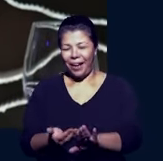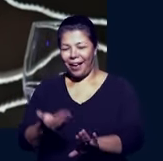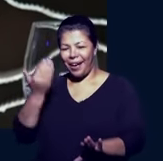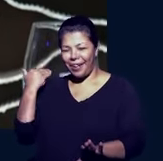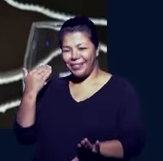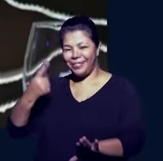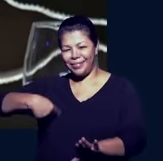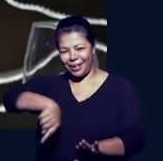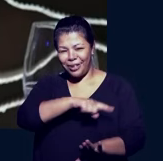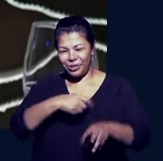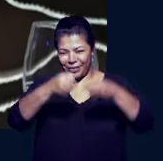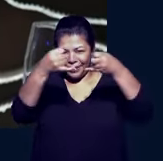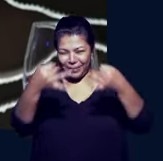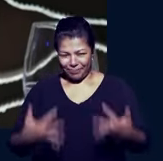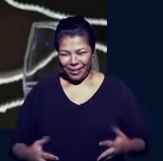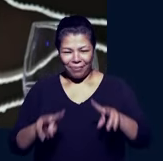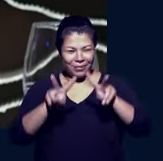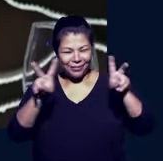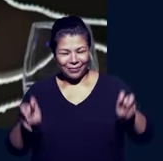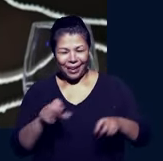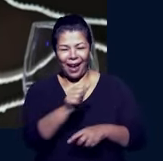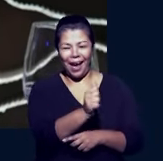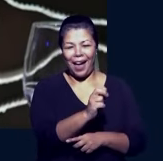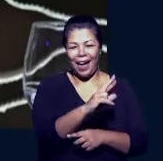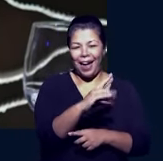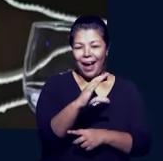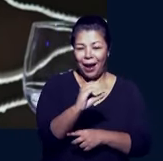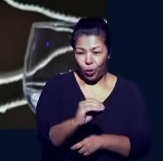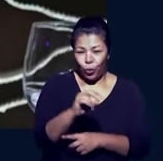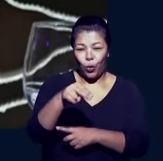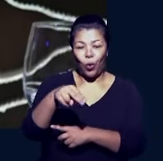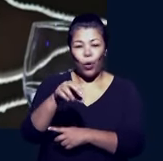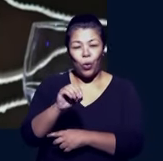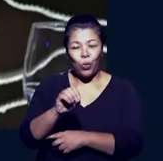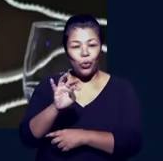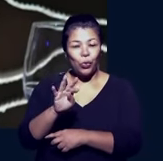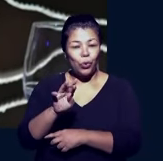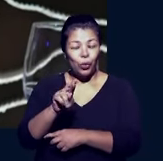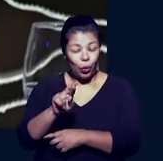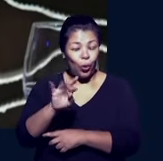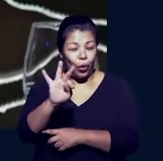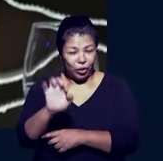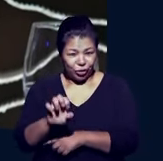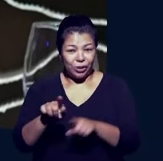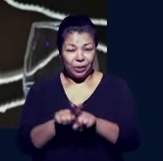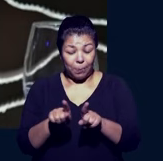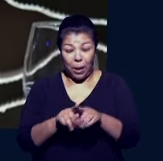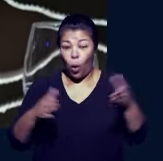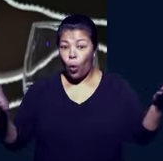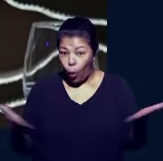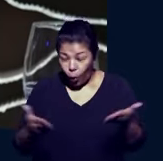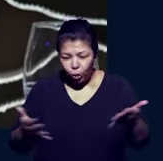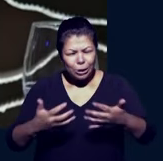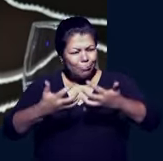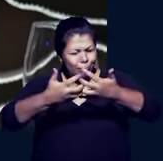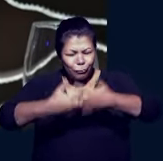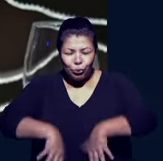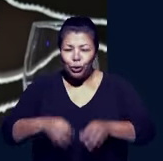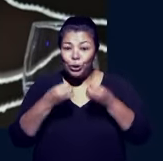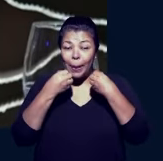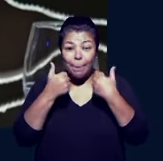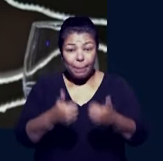arco Norte ninguém achava que era uma coisa muito distante Hoje ele funciona funciona bem Estamos lá com problema de